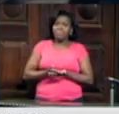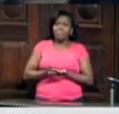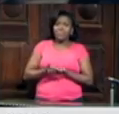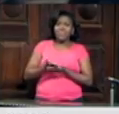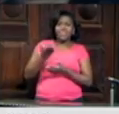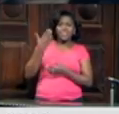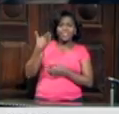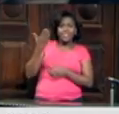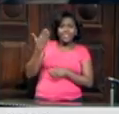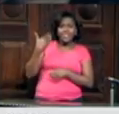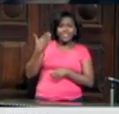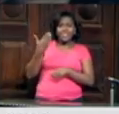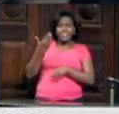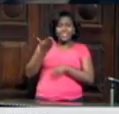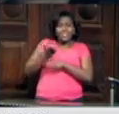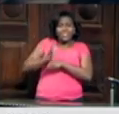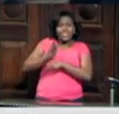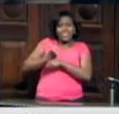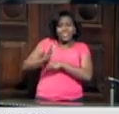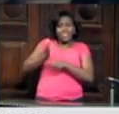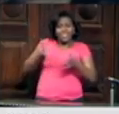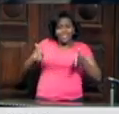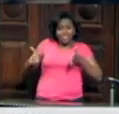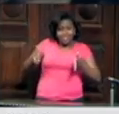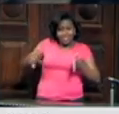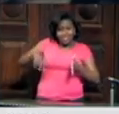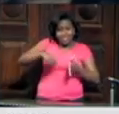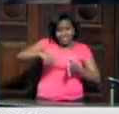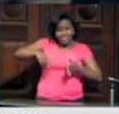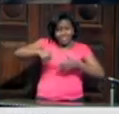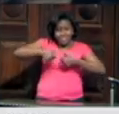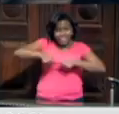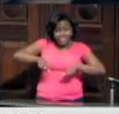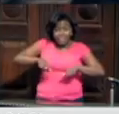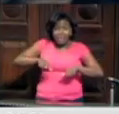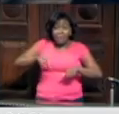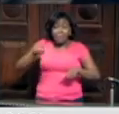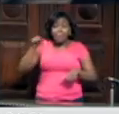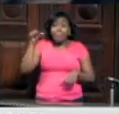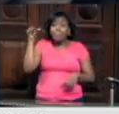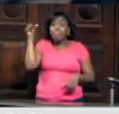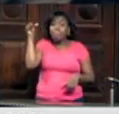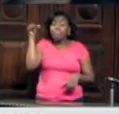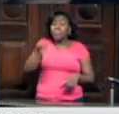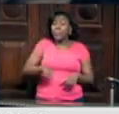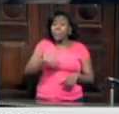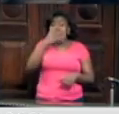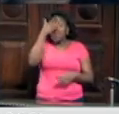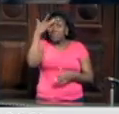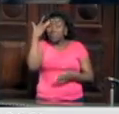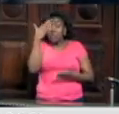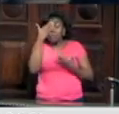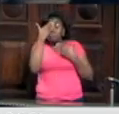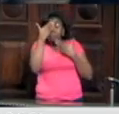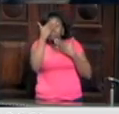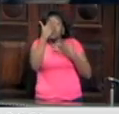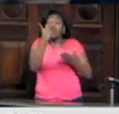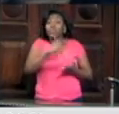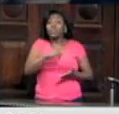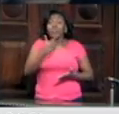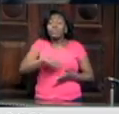nesses chãos da terra. O pior ingrato não é aquele que